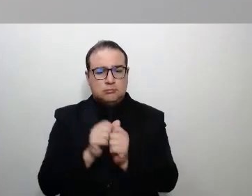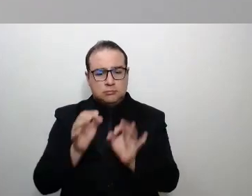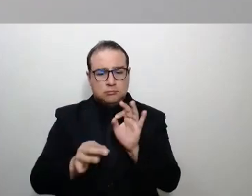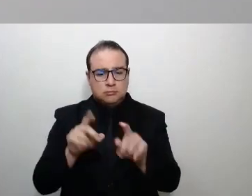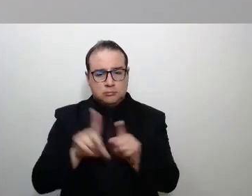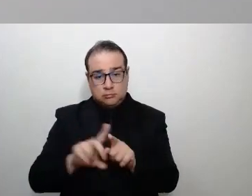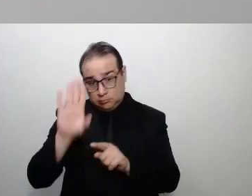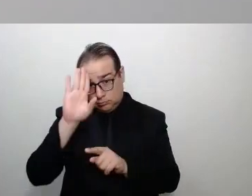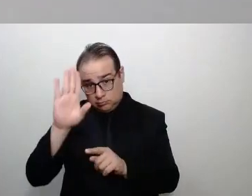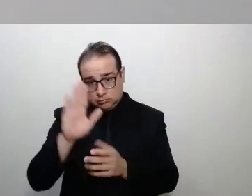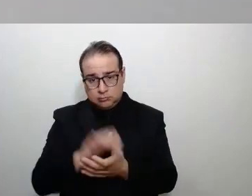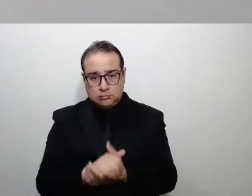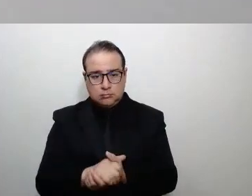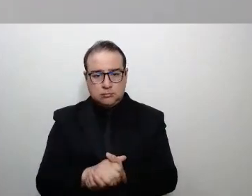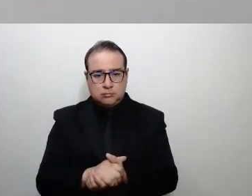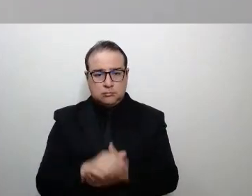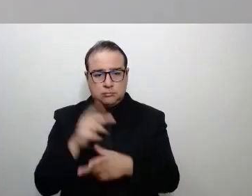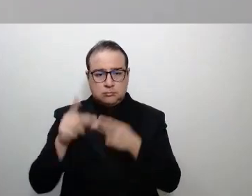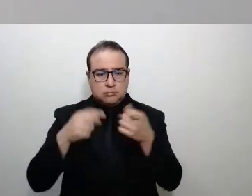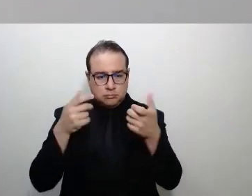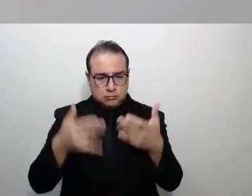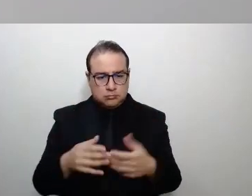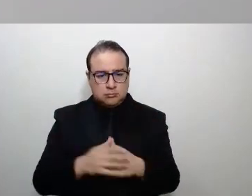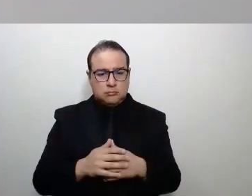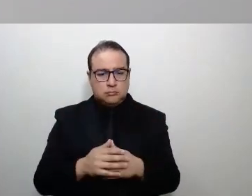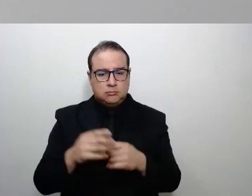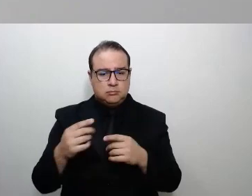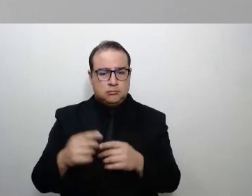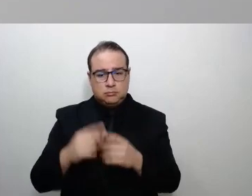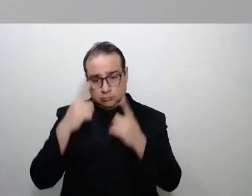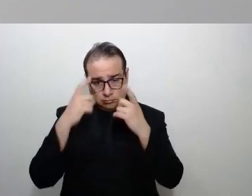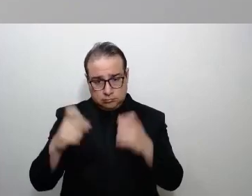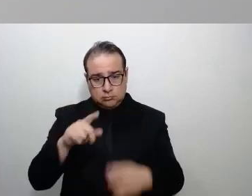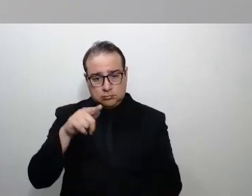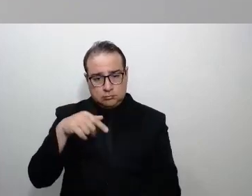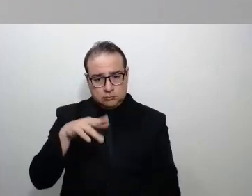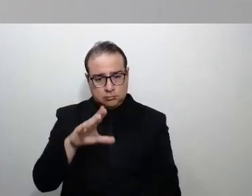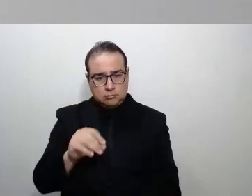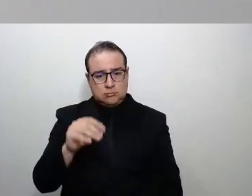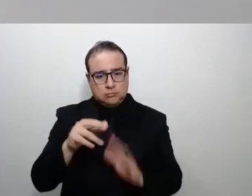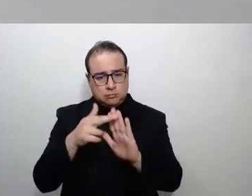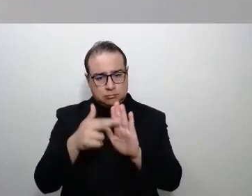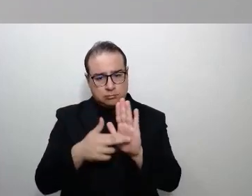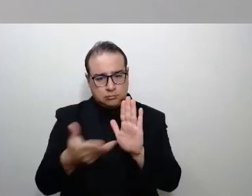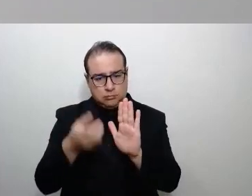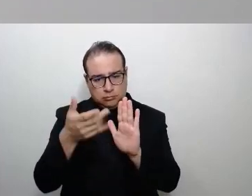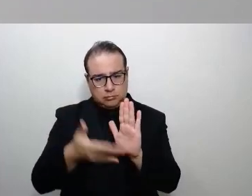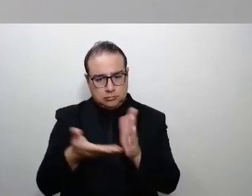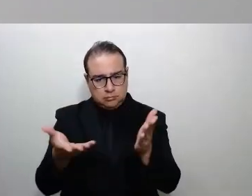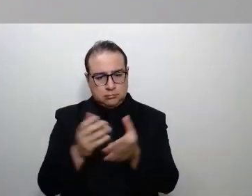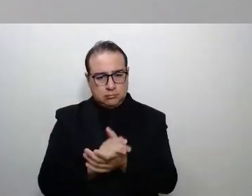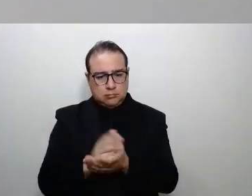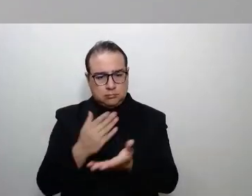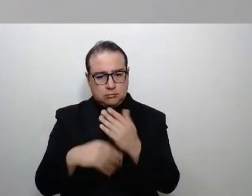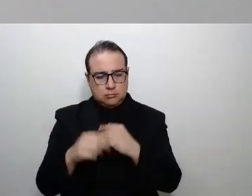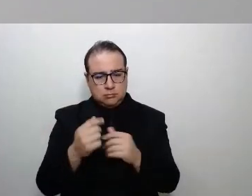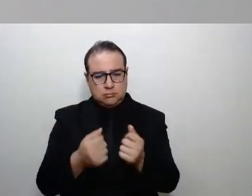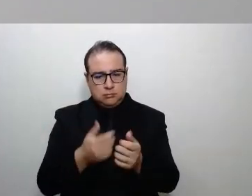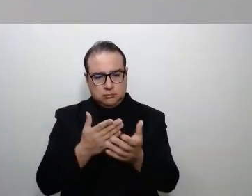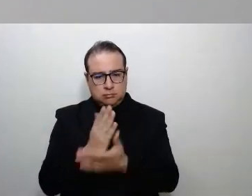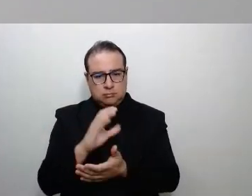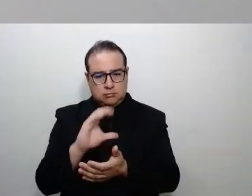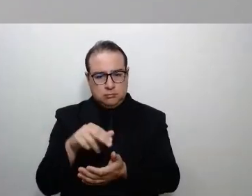prioritário quando se trata de violência de gênero já que tivemos o protocolo agora pouco tempo aprovado pelo